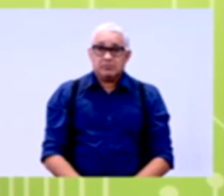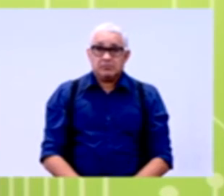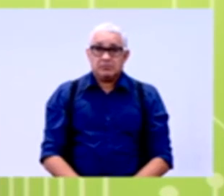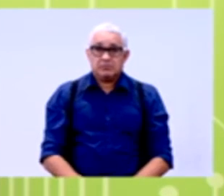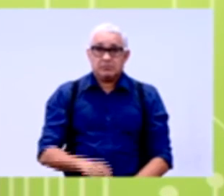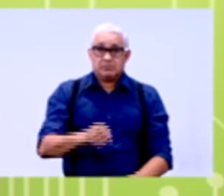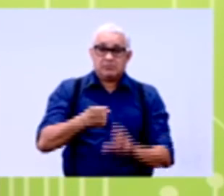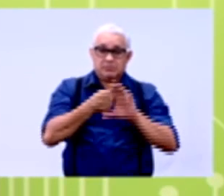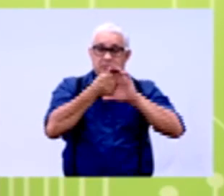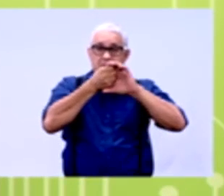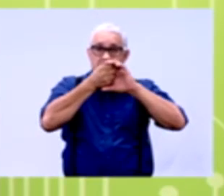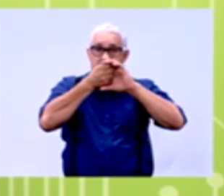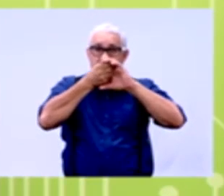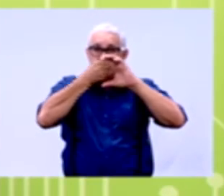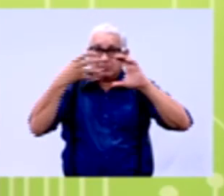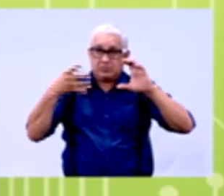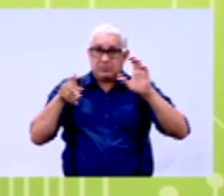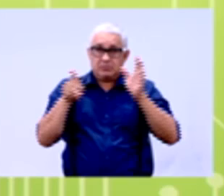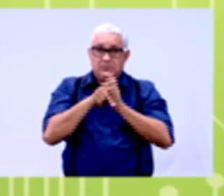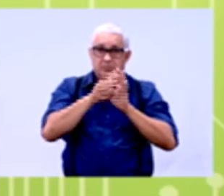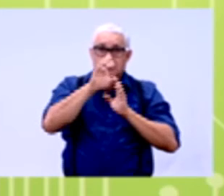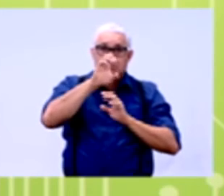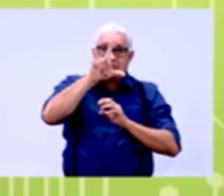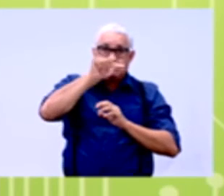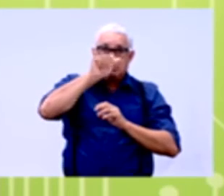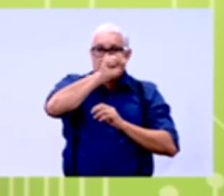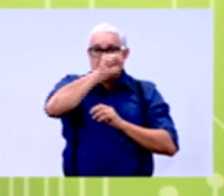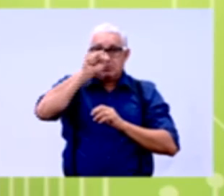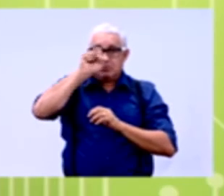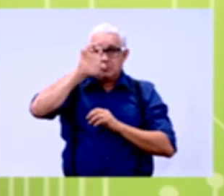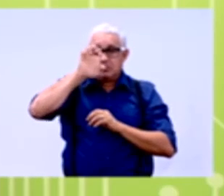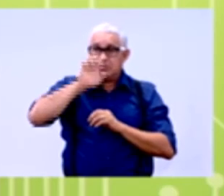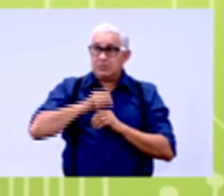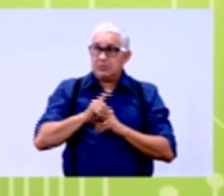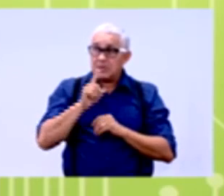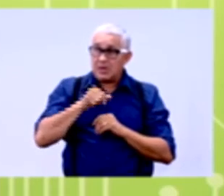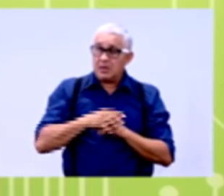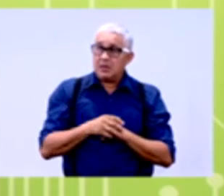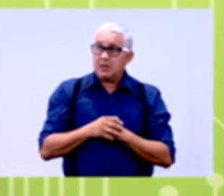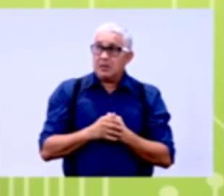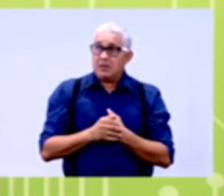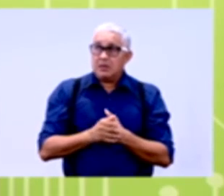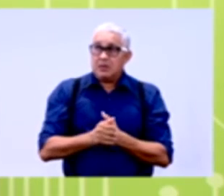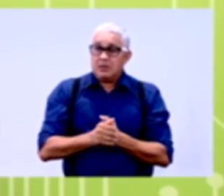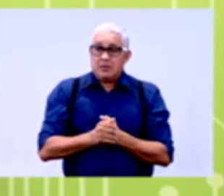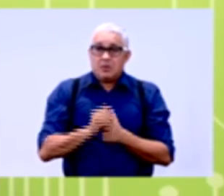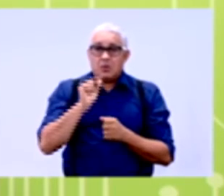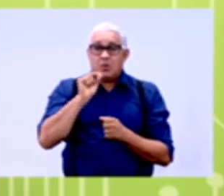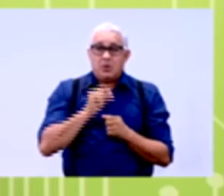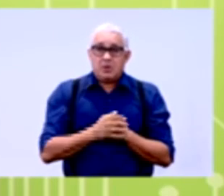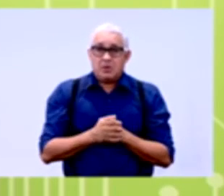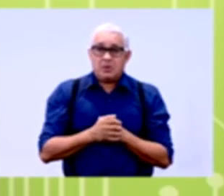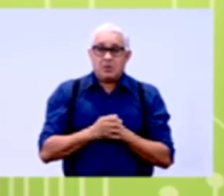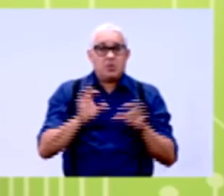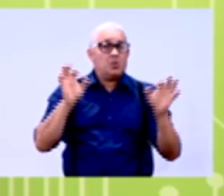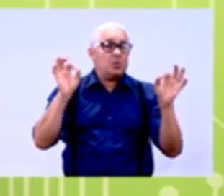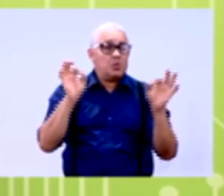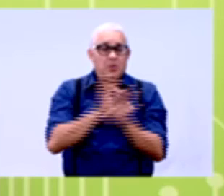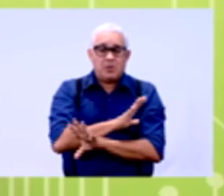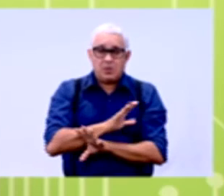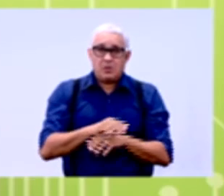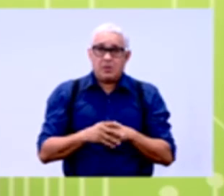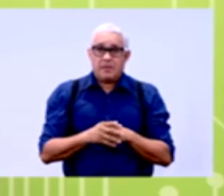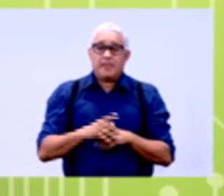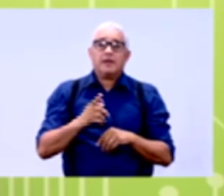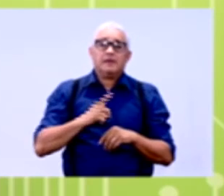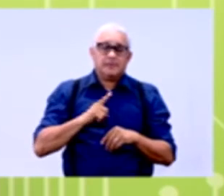as características da classe. Né? Então, as características da classe é justamente ela ser completa Então,